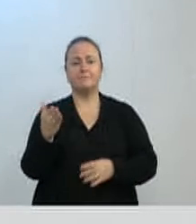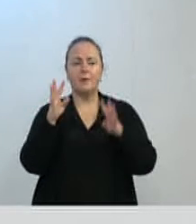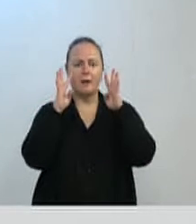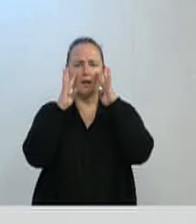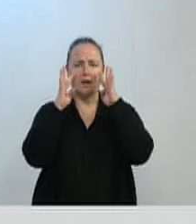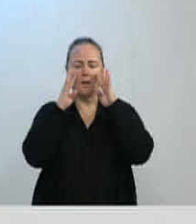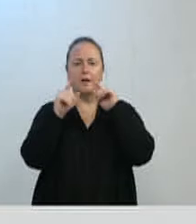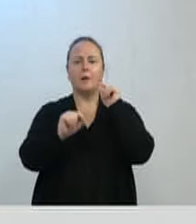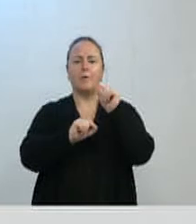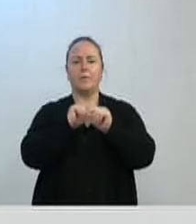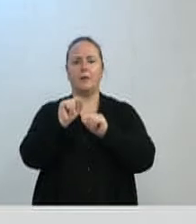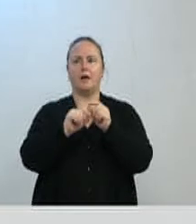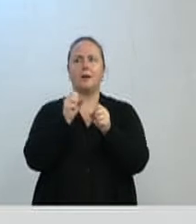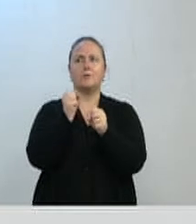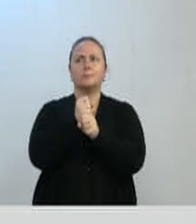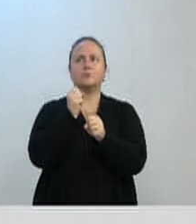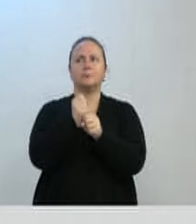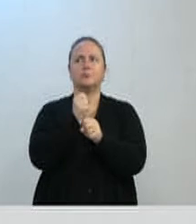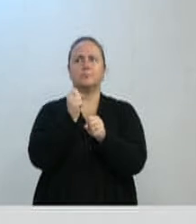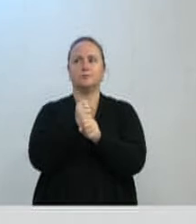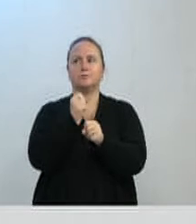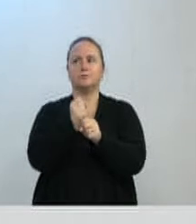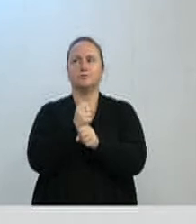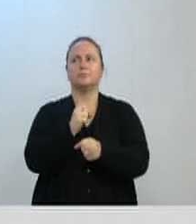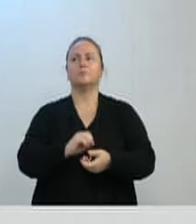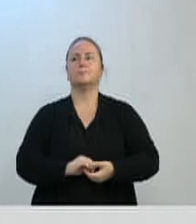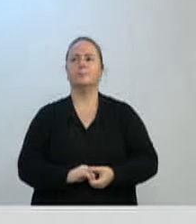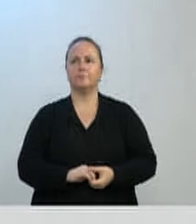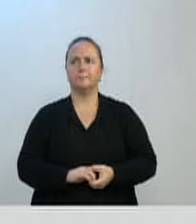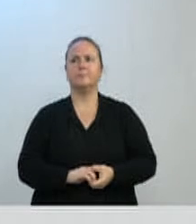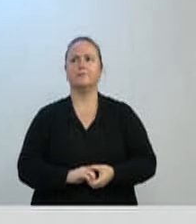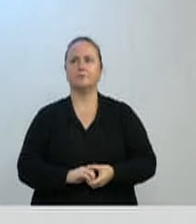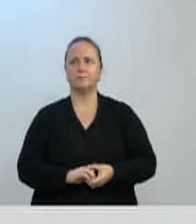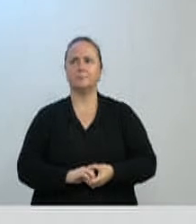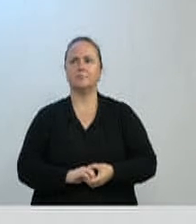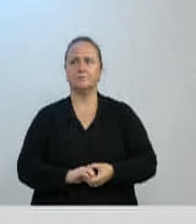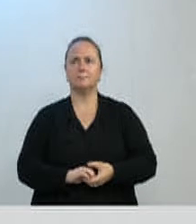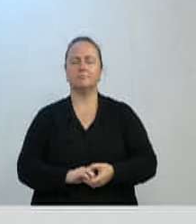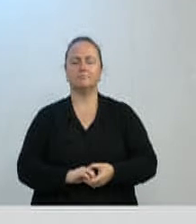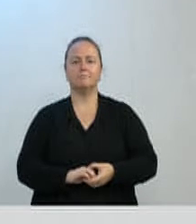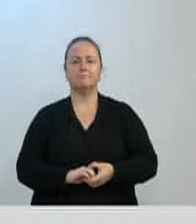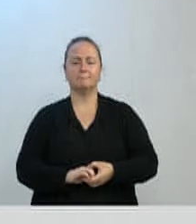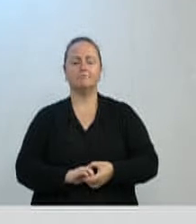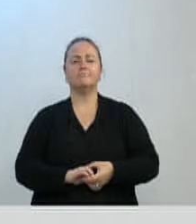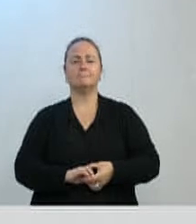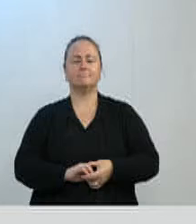as edificações. Estas eram as edificações que Blumenau tinha